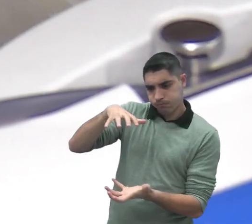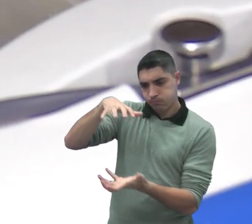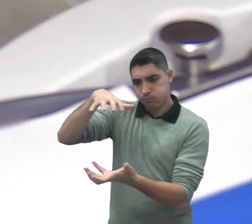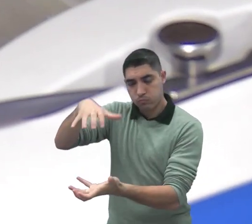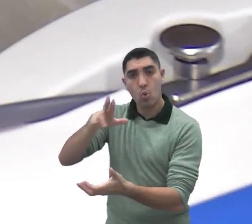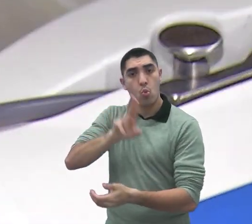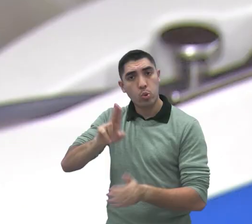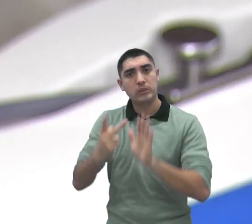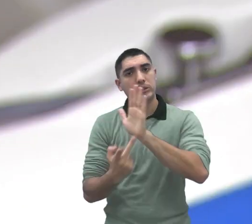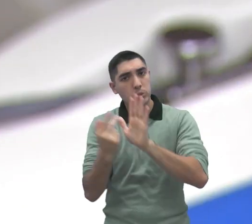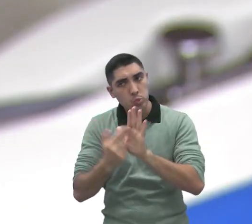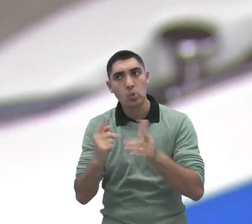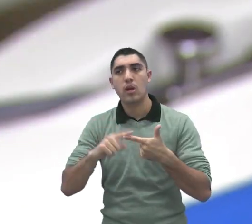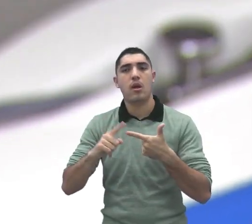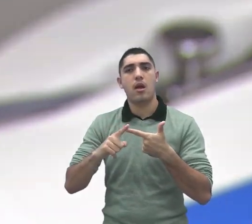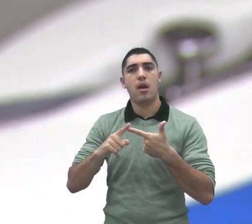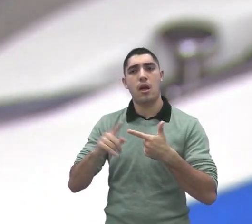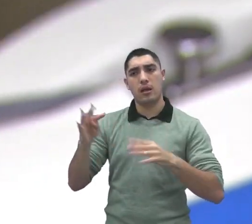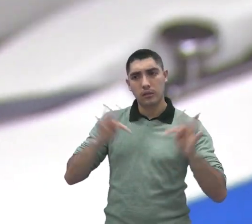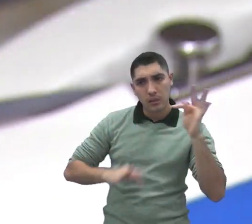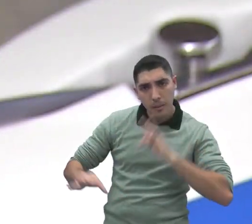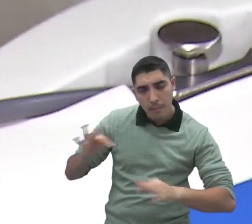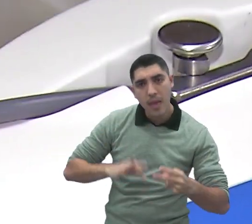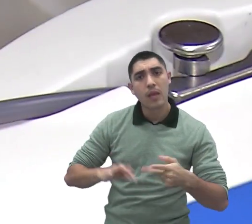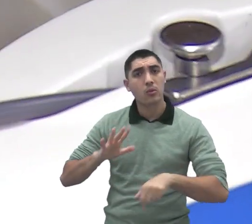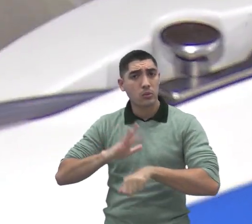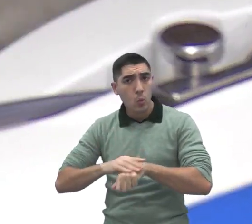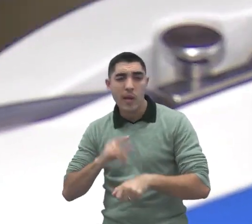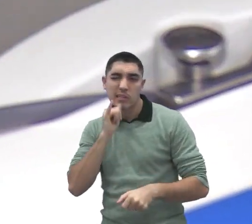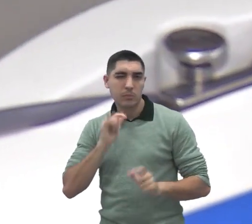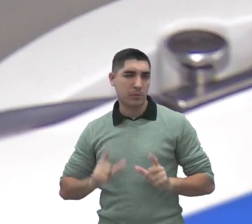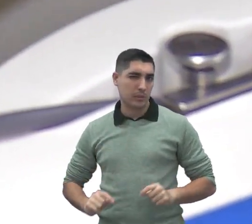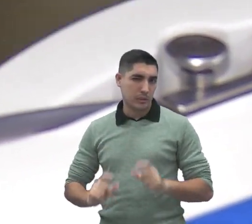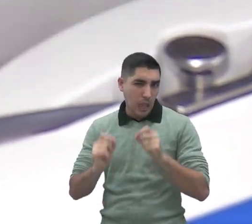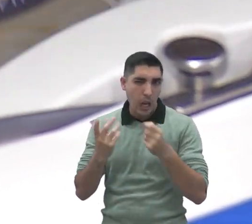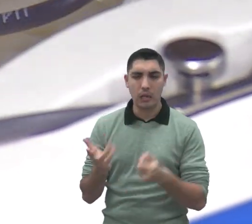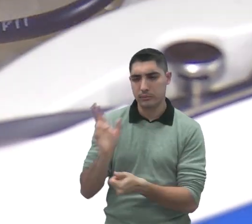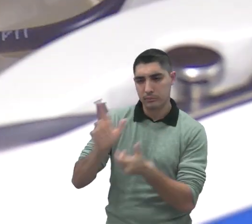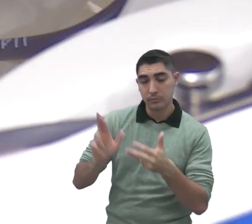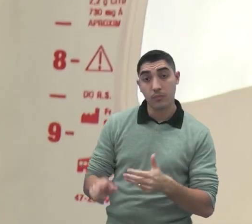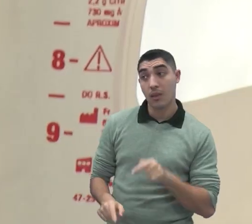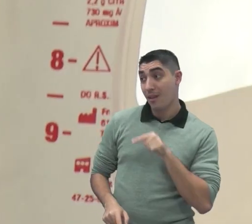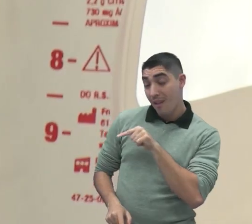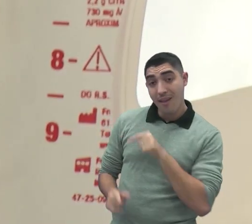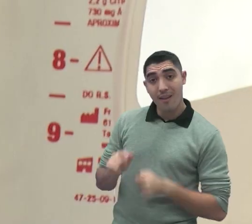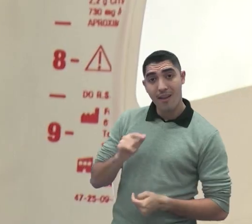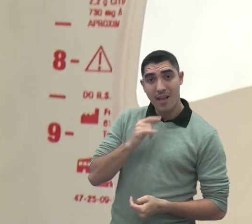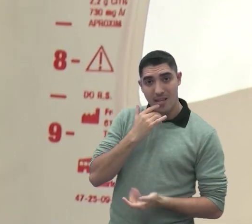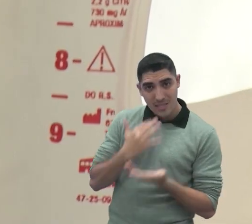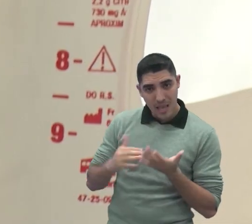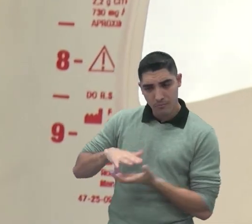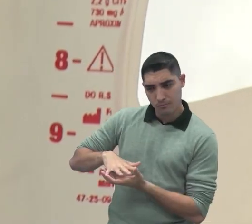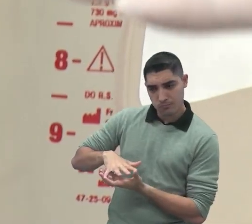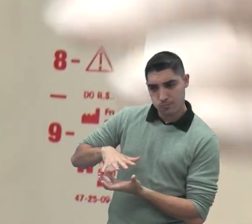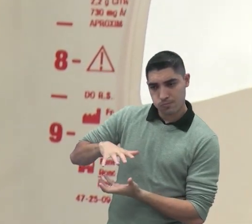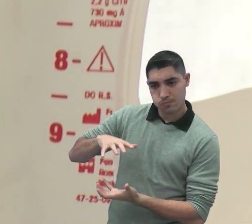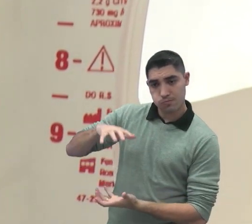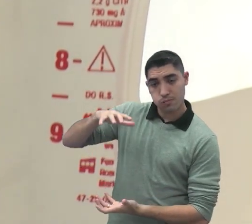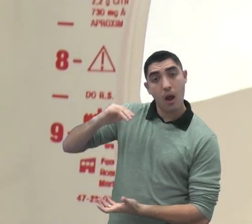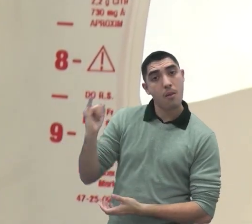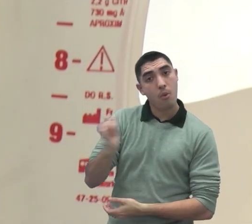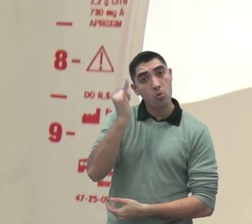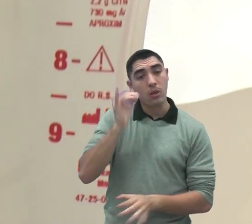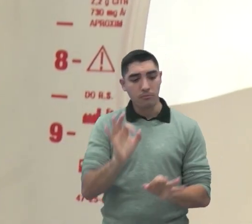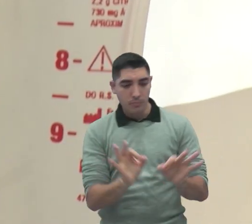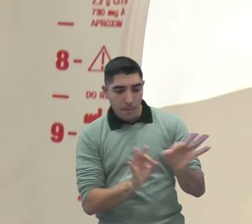cirurgias, transfusões em caso de acidentes e tratamentos de doenças como a leucemia, a doação de sangue é necessária